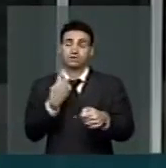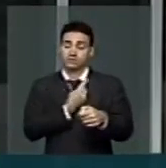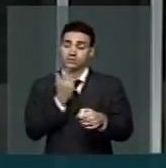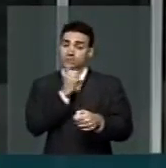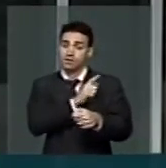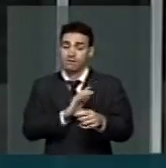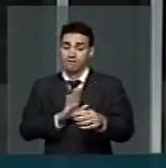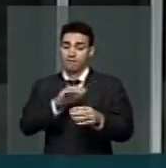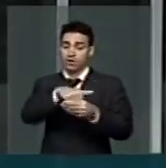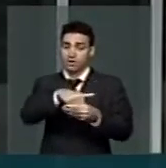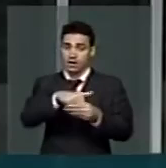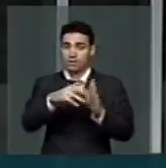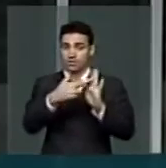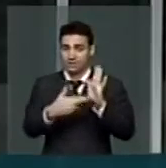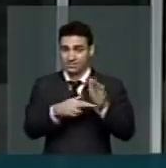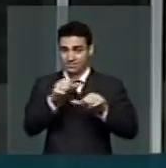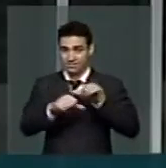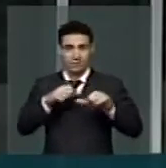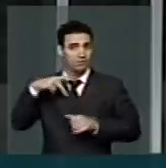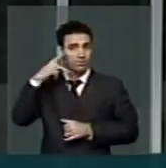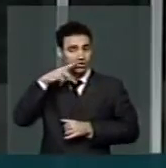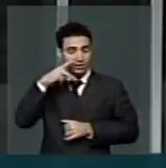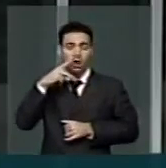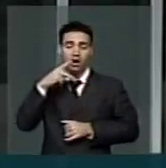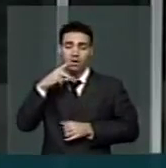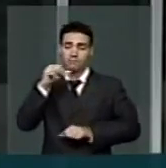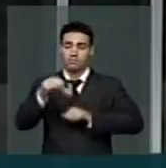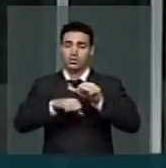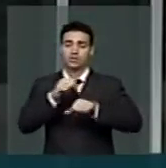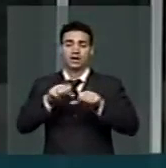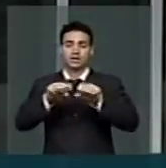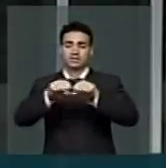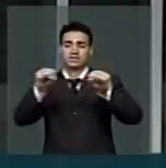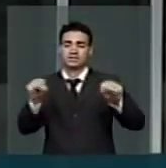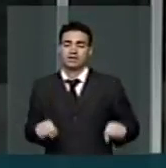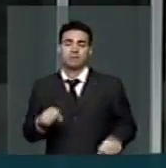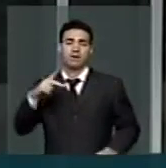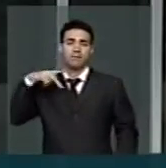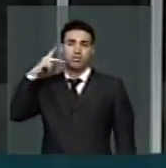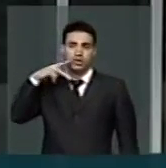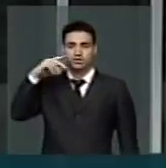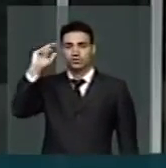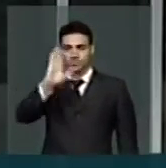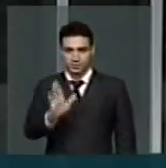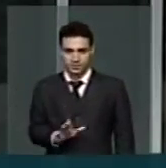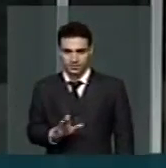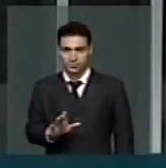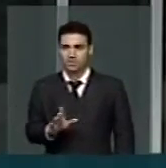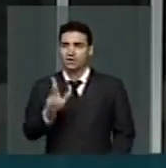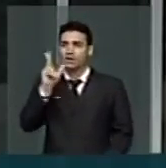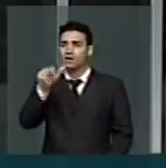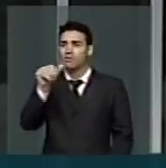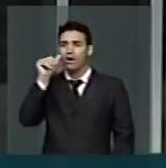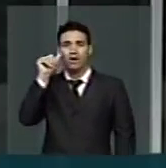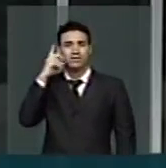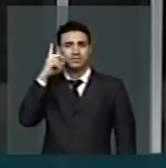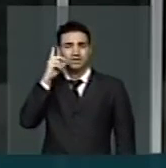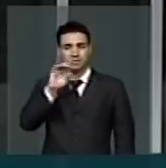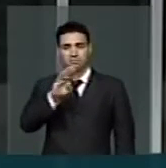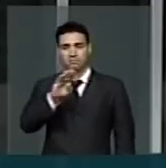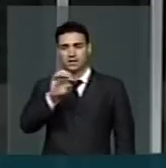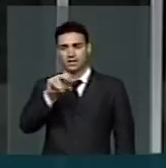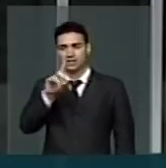reforma política e alterar o sistema político brasileiro. Eu, como bem colocou a deputada Benedita da